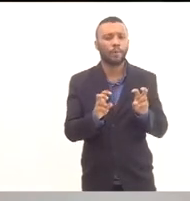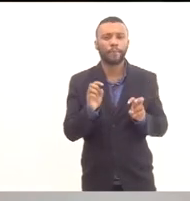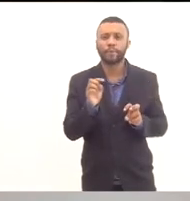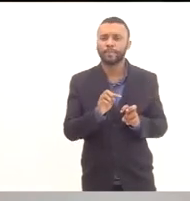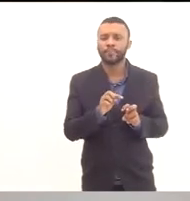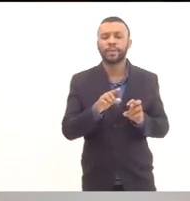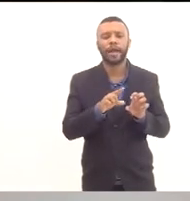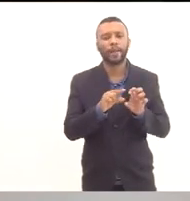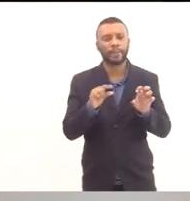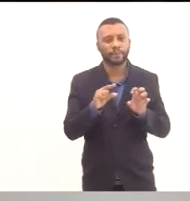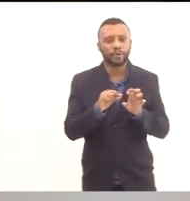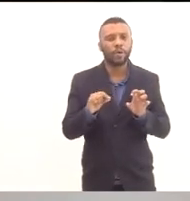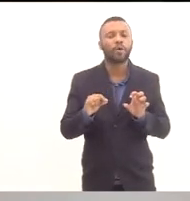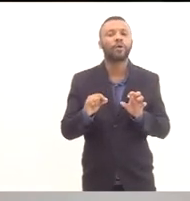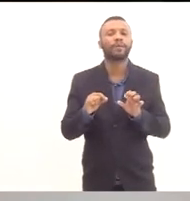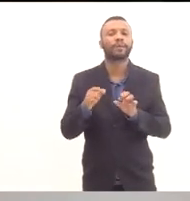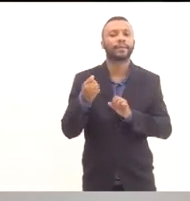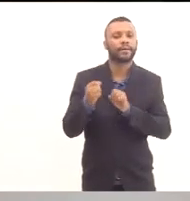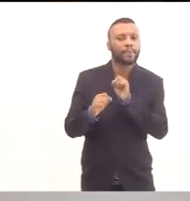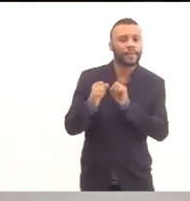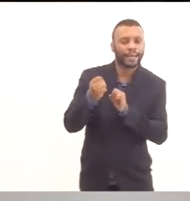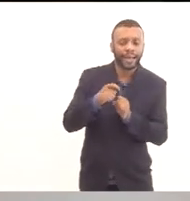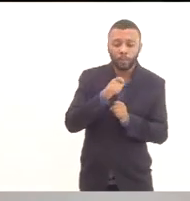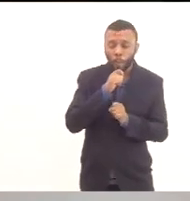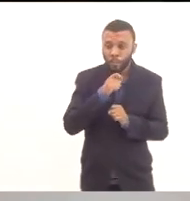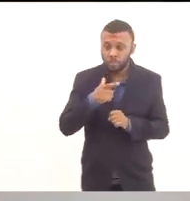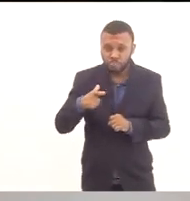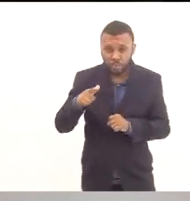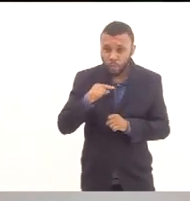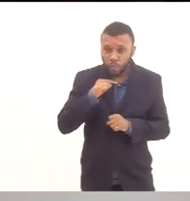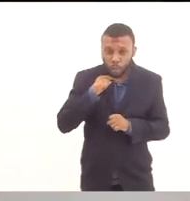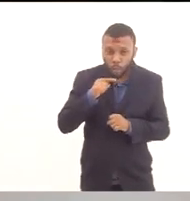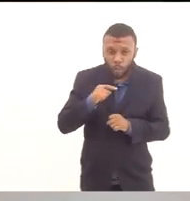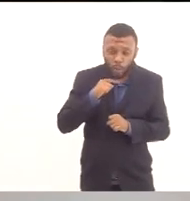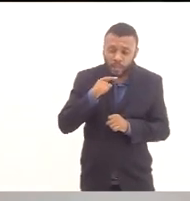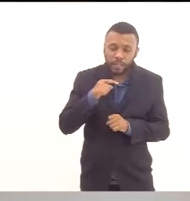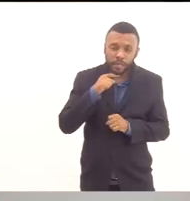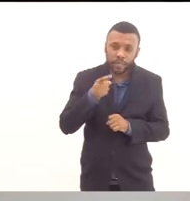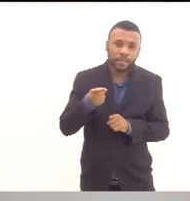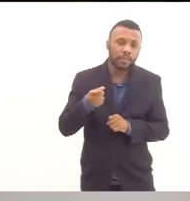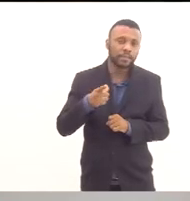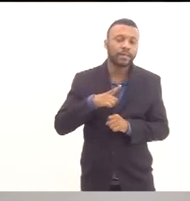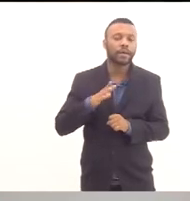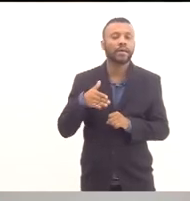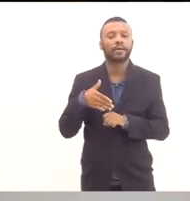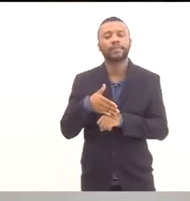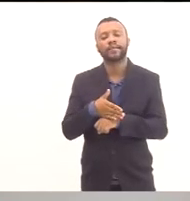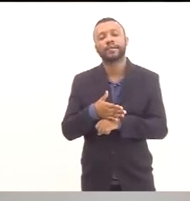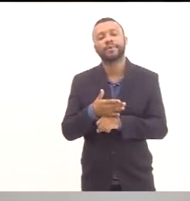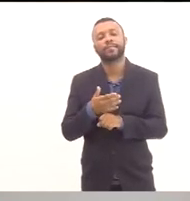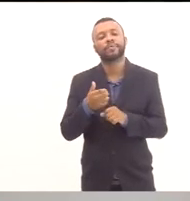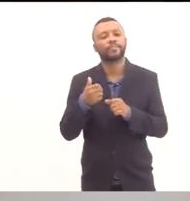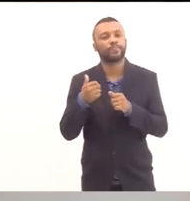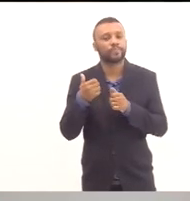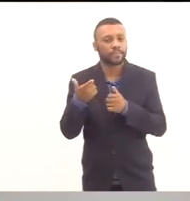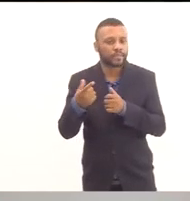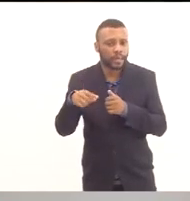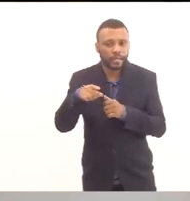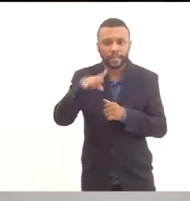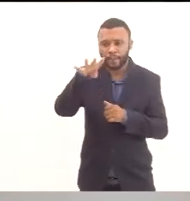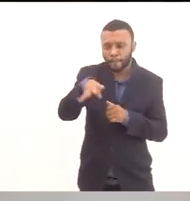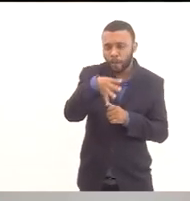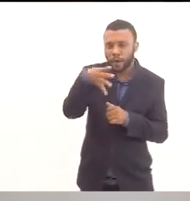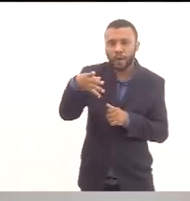empresa a empreendedores e empresários que não tiveram né não conseguiram ter acesso Como já foi colocado pelo Deputado é esse